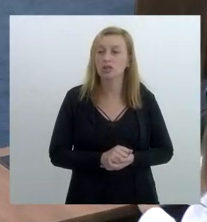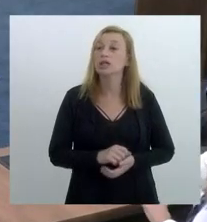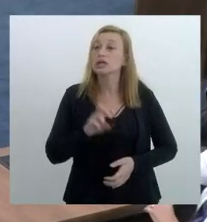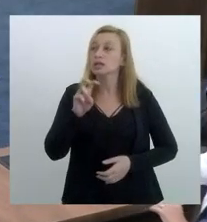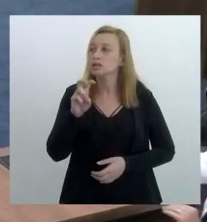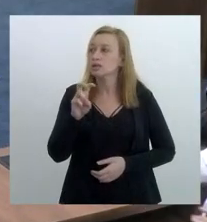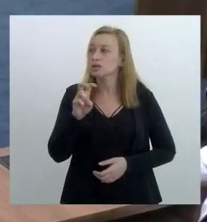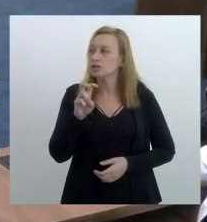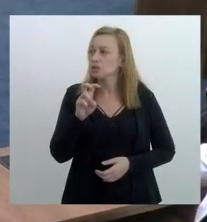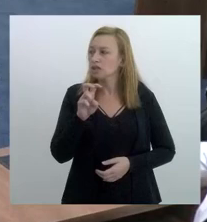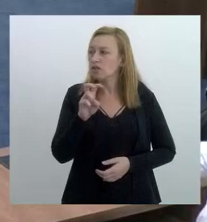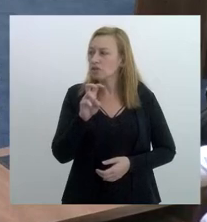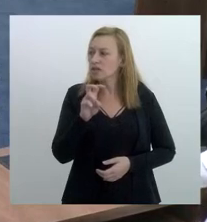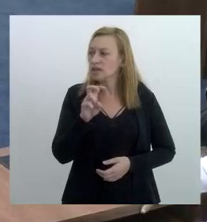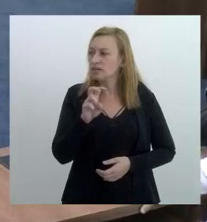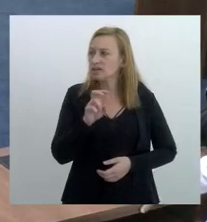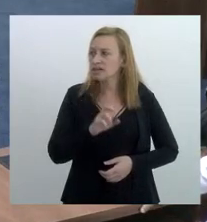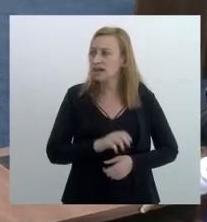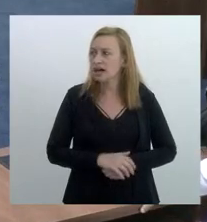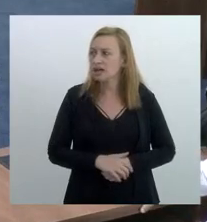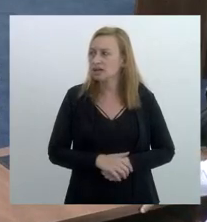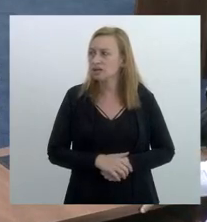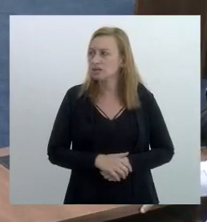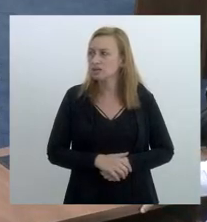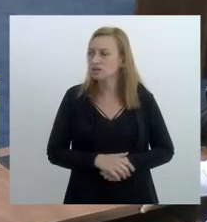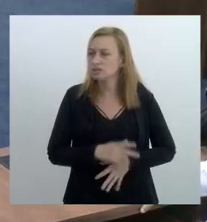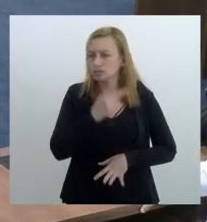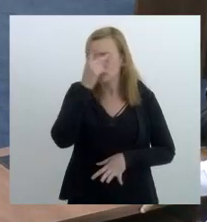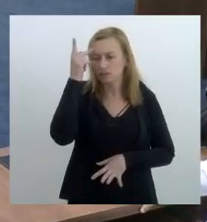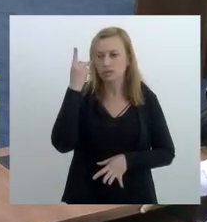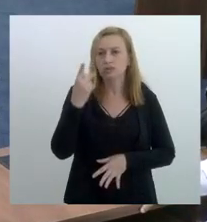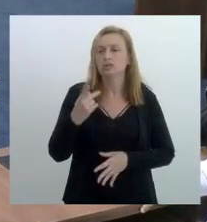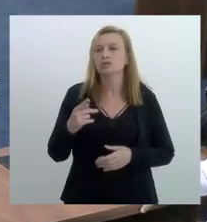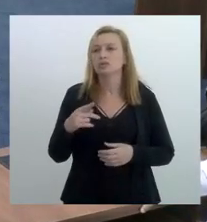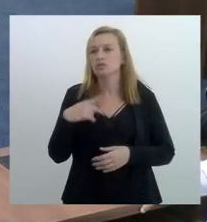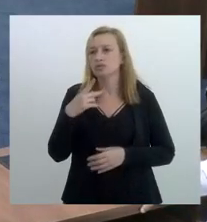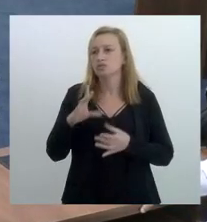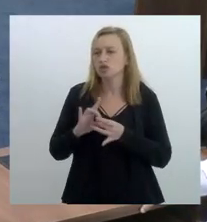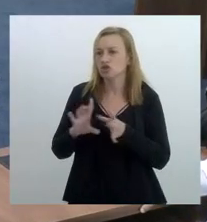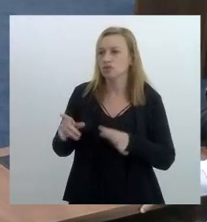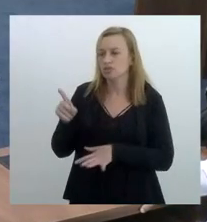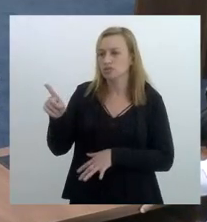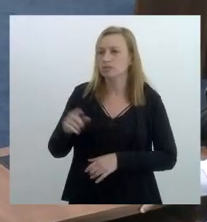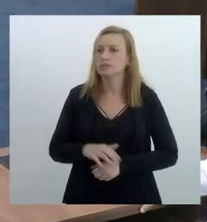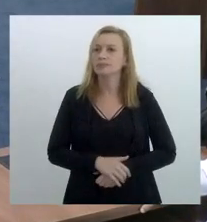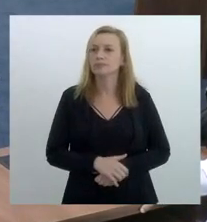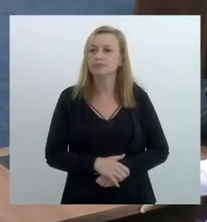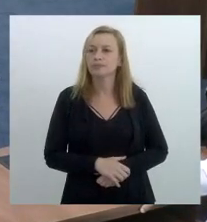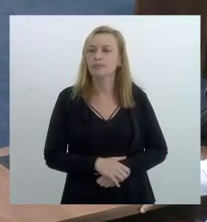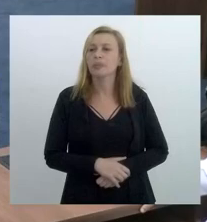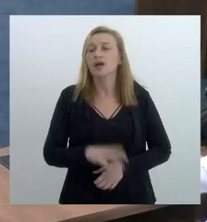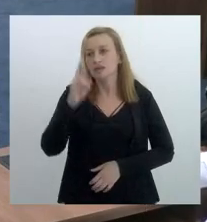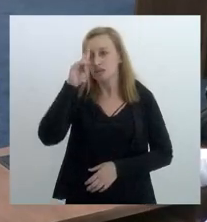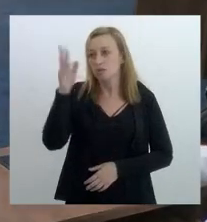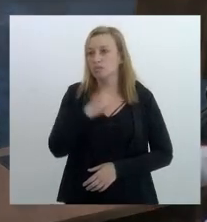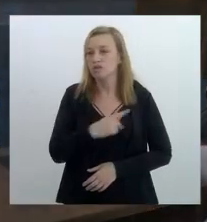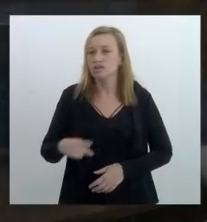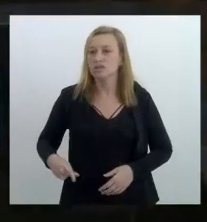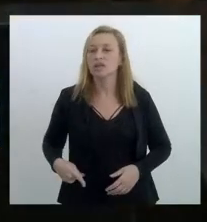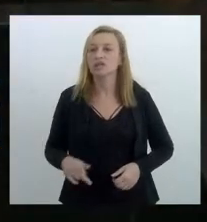5 funcionários inscritos. Por favor, deputada Renata, vou abrir aqui para a senhora. Pronto, está aberto. Senhor